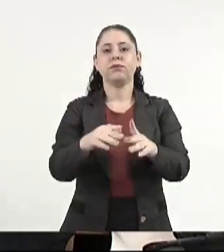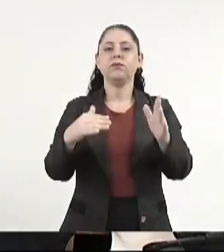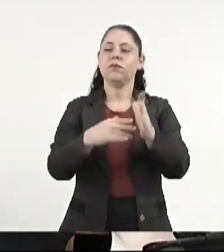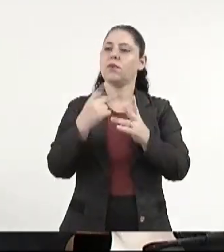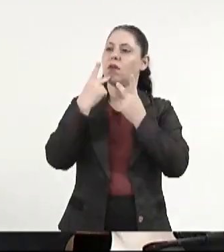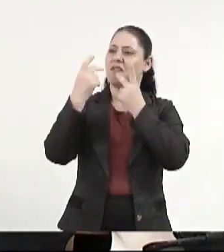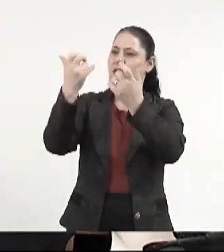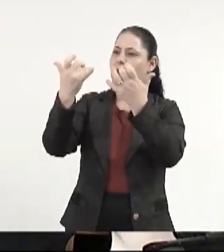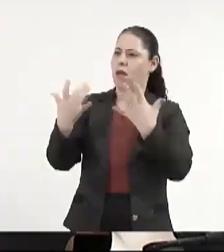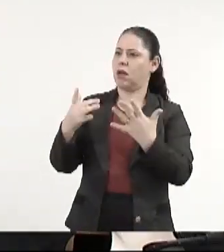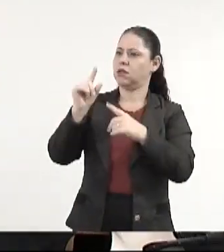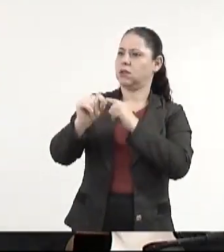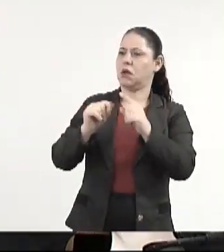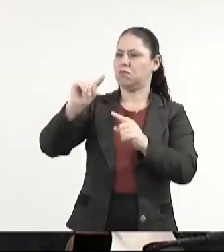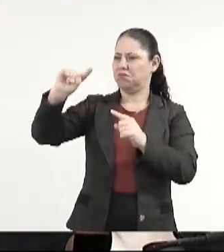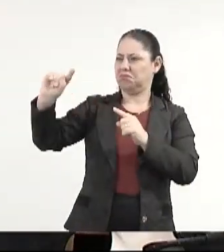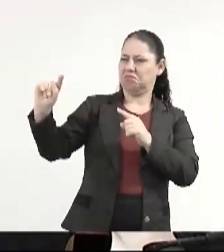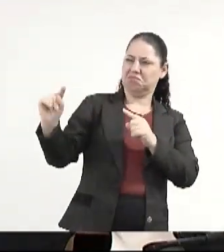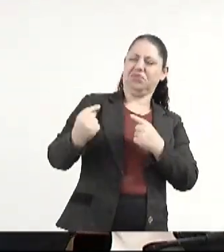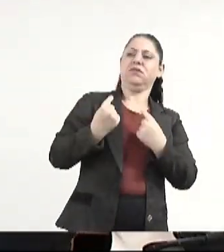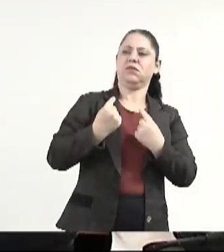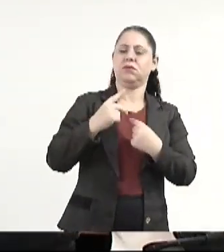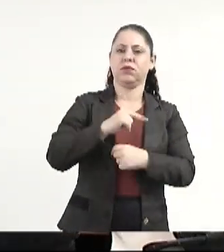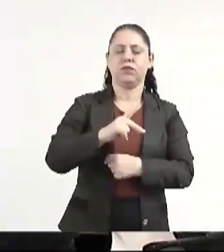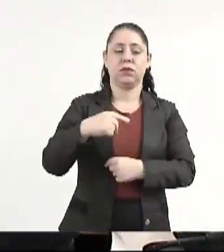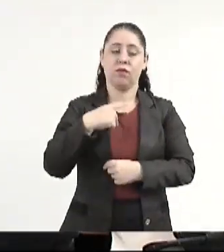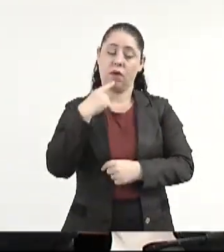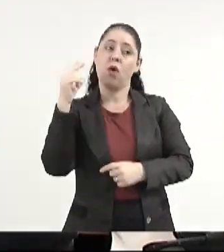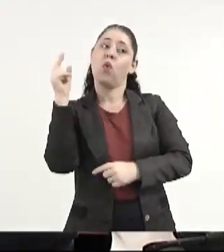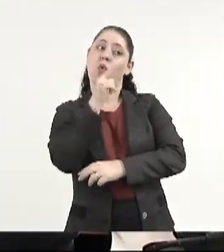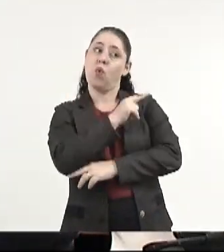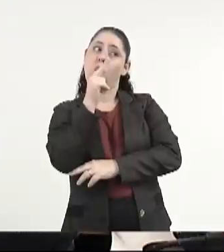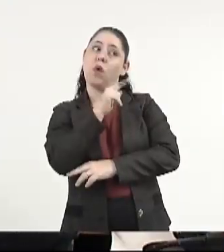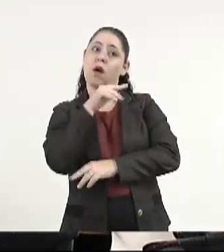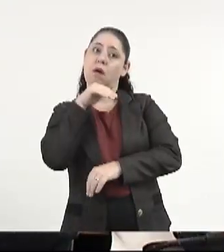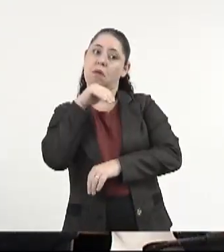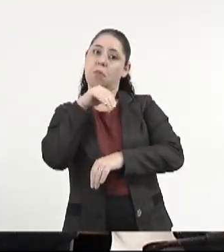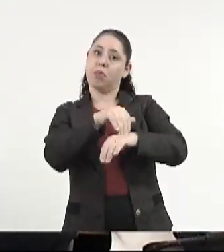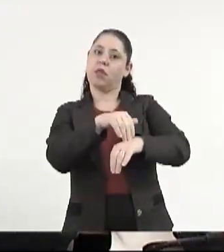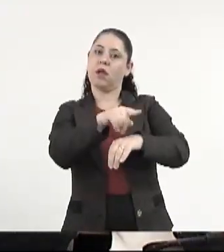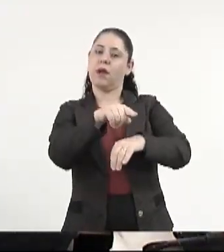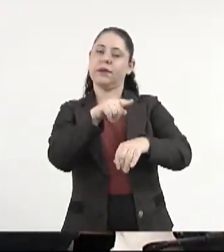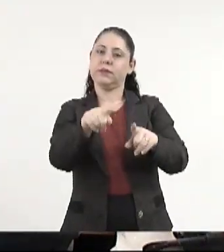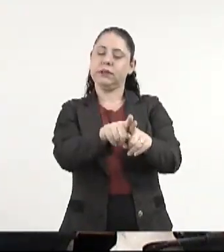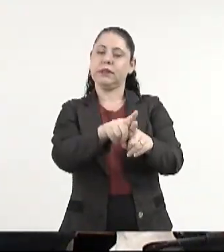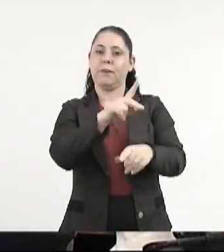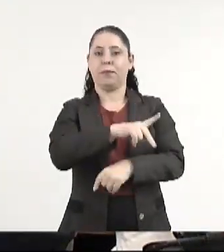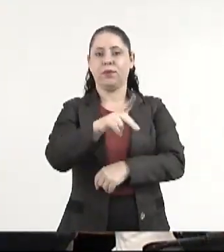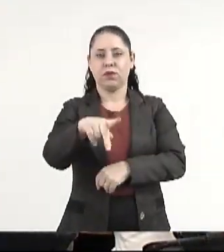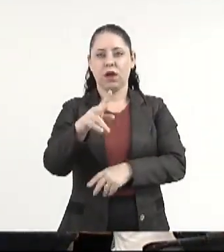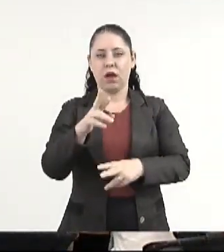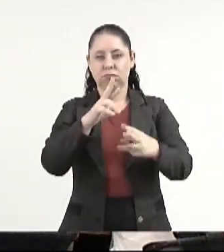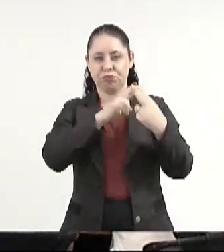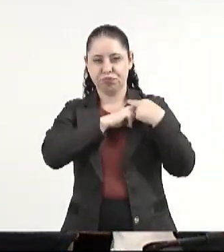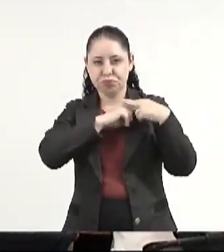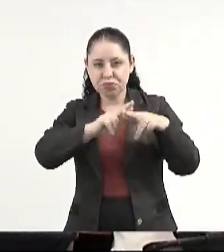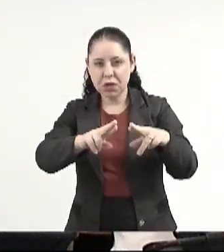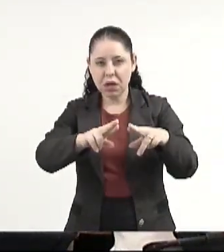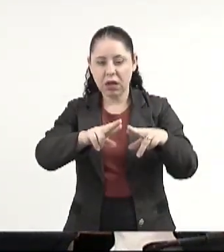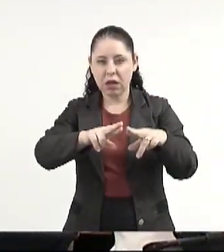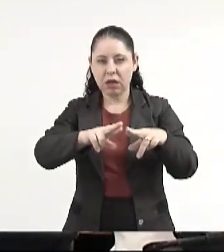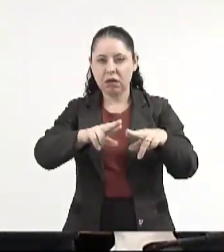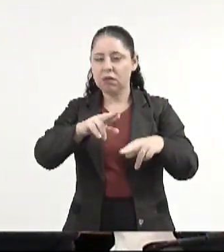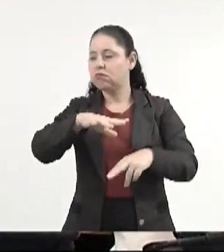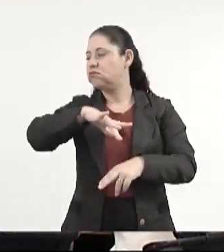última manifestação em que acusa professores. Achei bastante grave a acusação de dizer que os professores são responsáveis por podridão